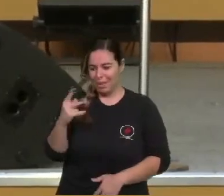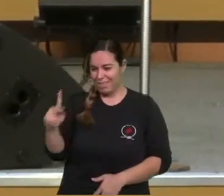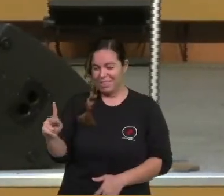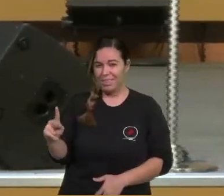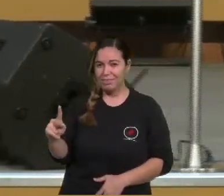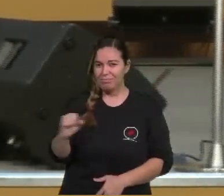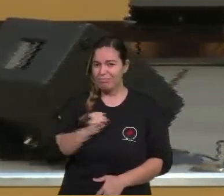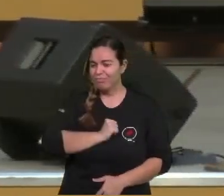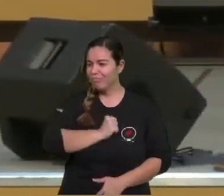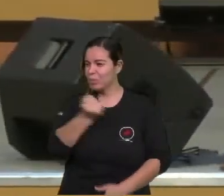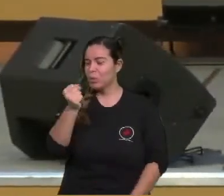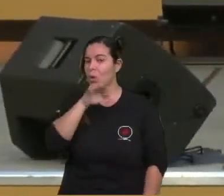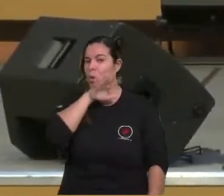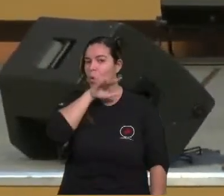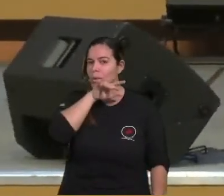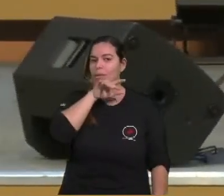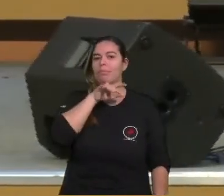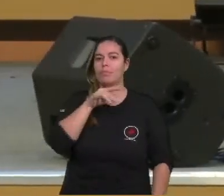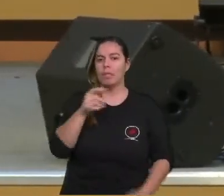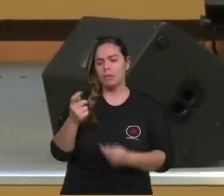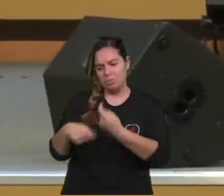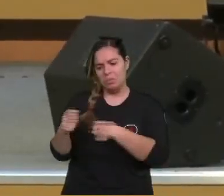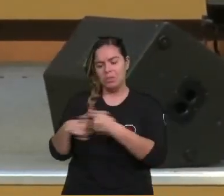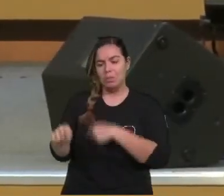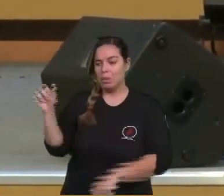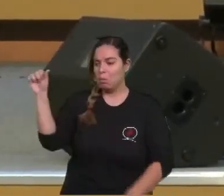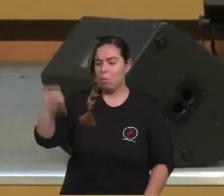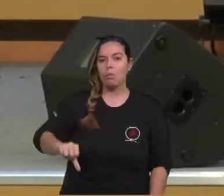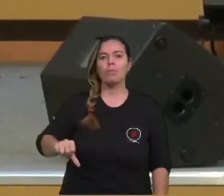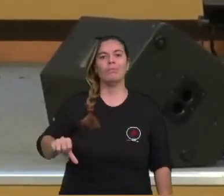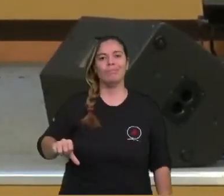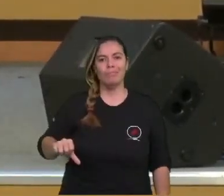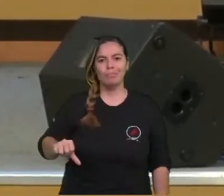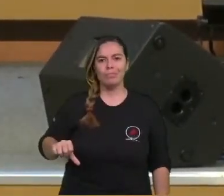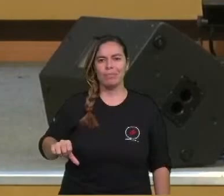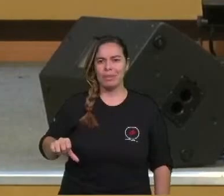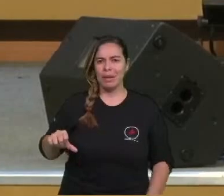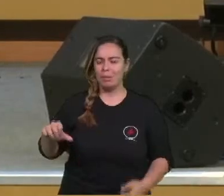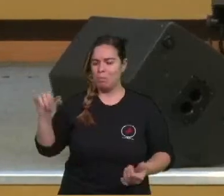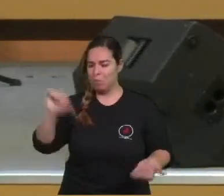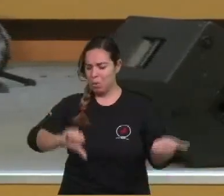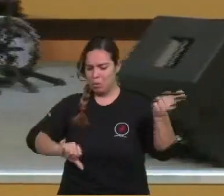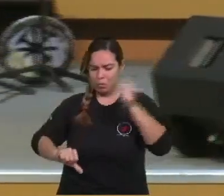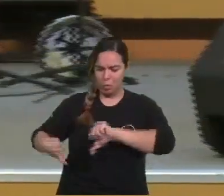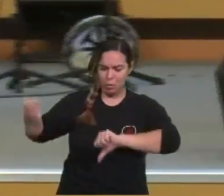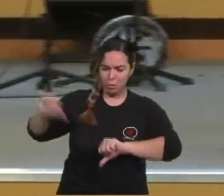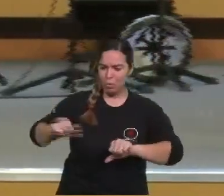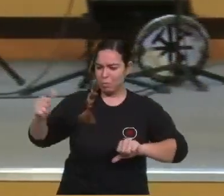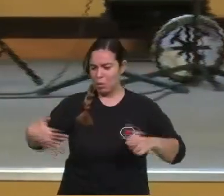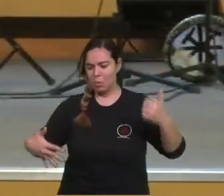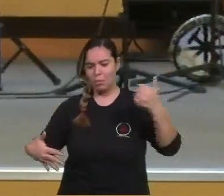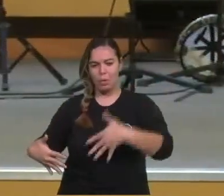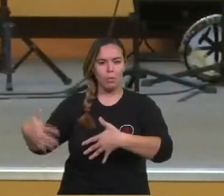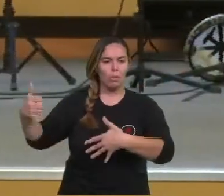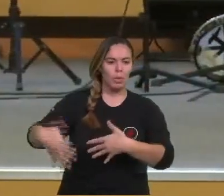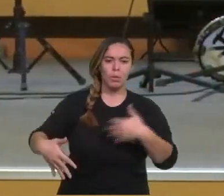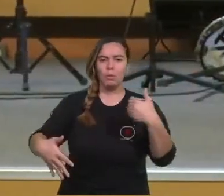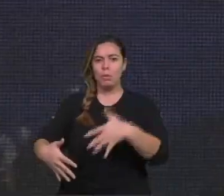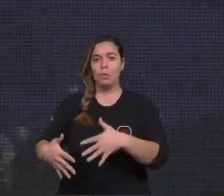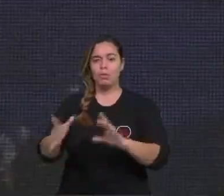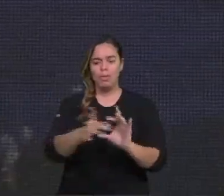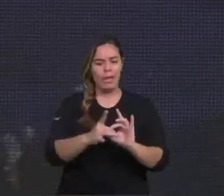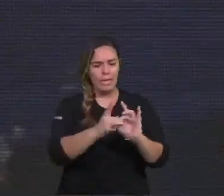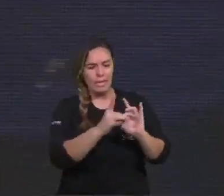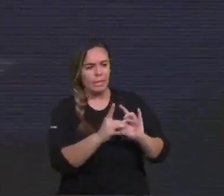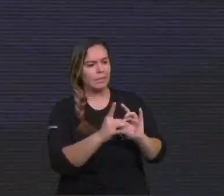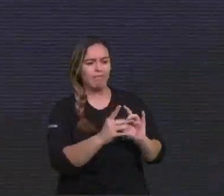ruim, pelo menos administrativamente. Só fez besteira, uma besteira atrás da outra, uma besteira atrás da outra. Fez aliança